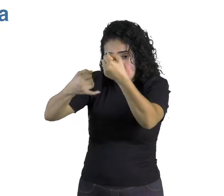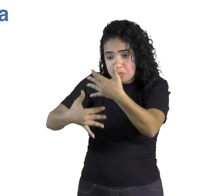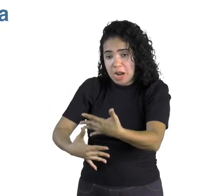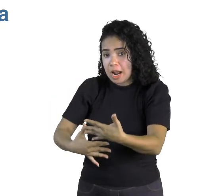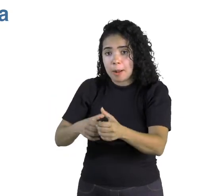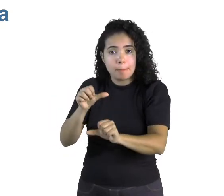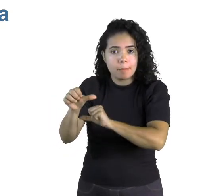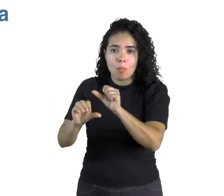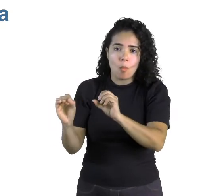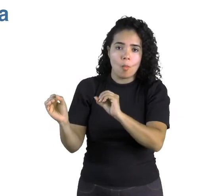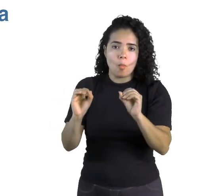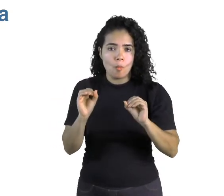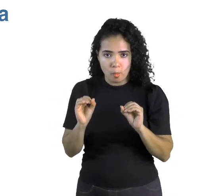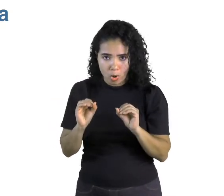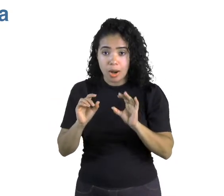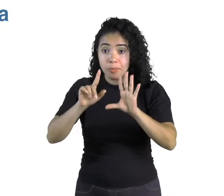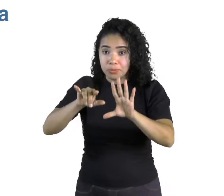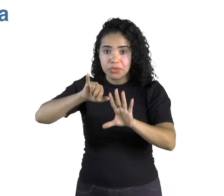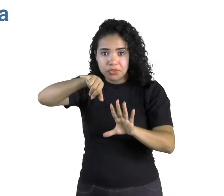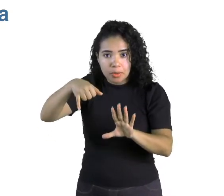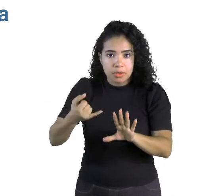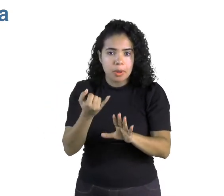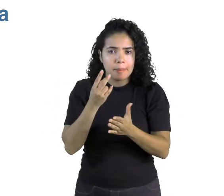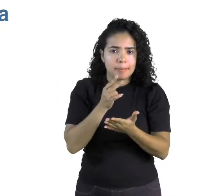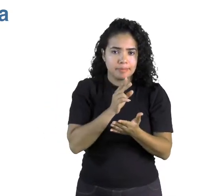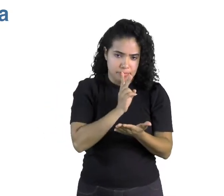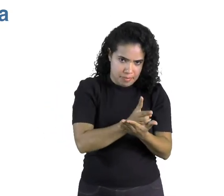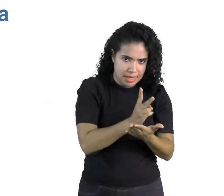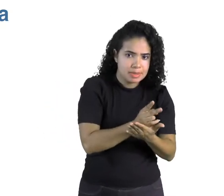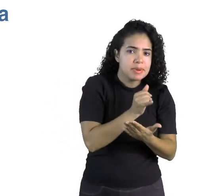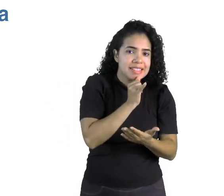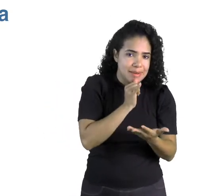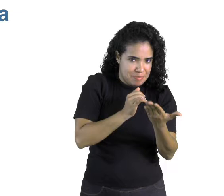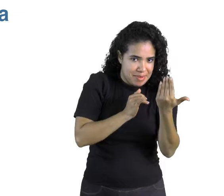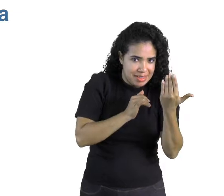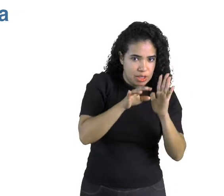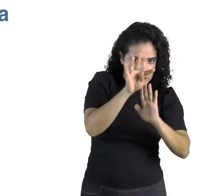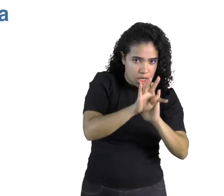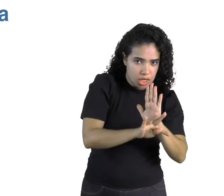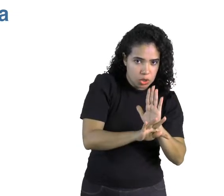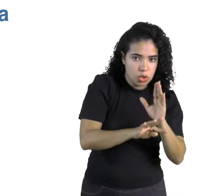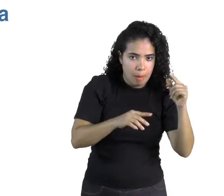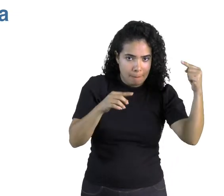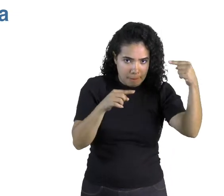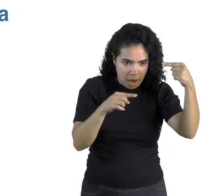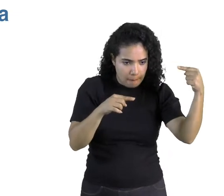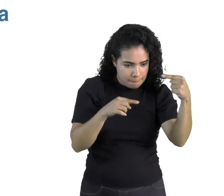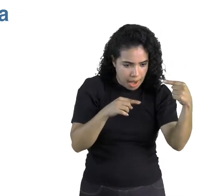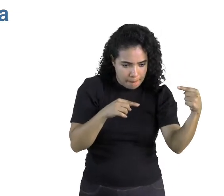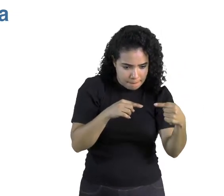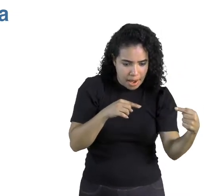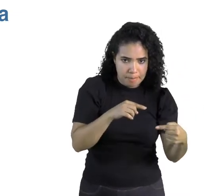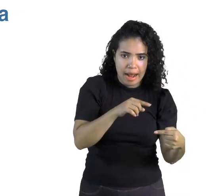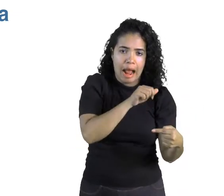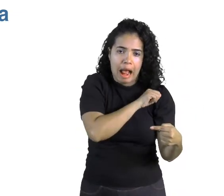mais de perto, aproveitaremos o mesmo exemplo citado anteriormente. Portanto,